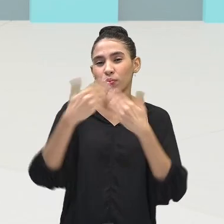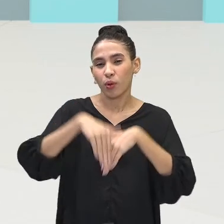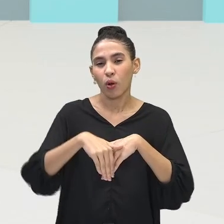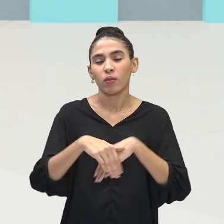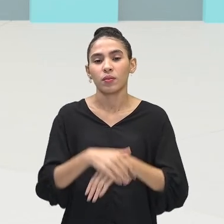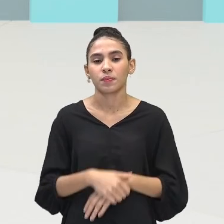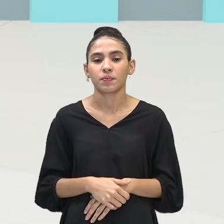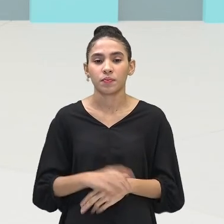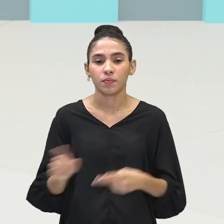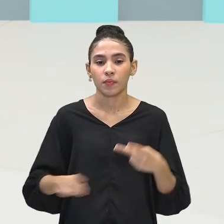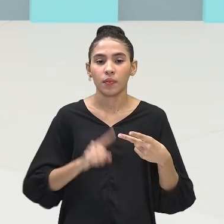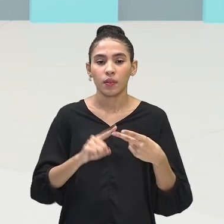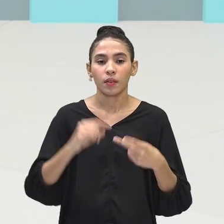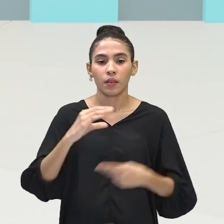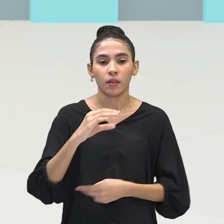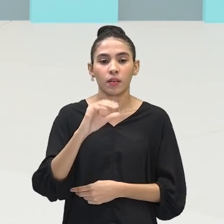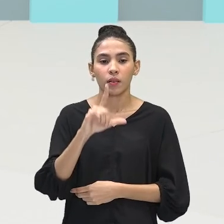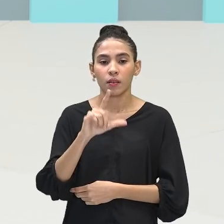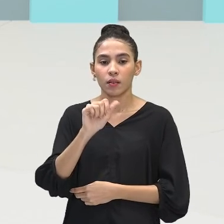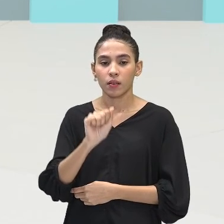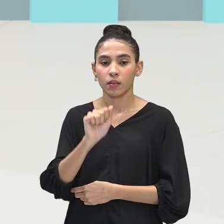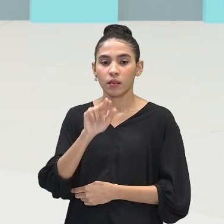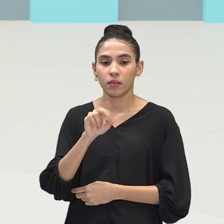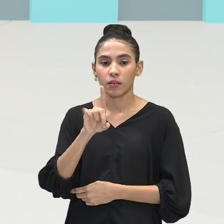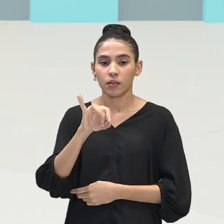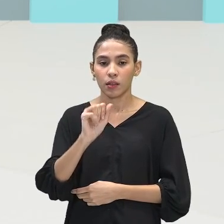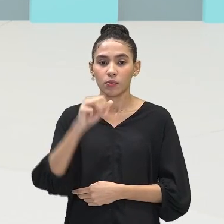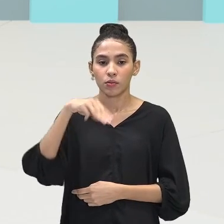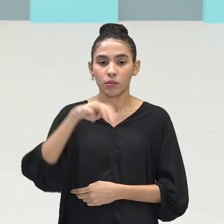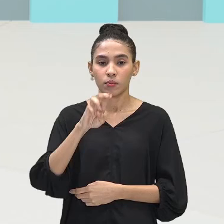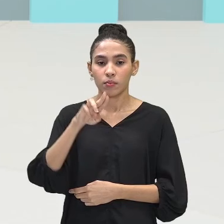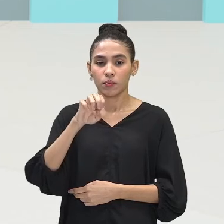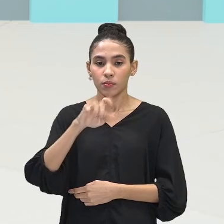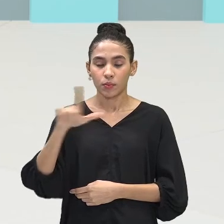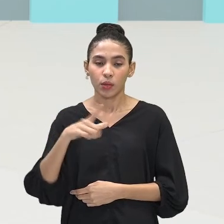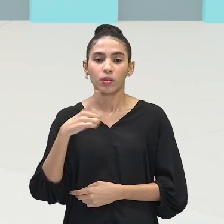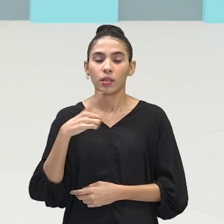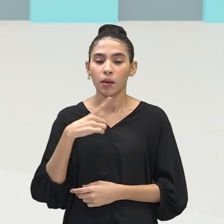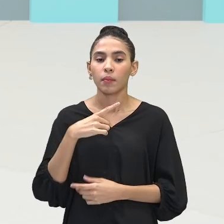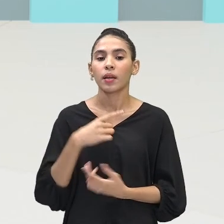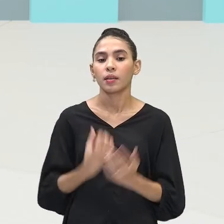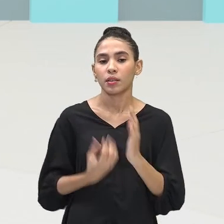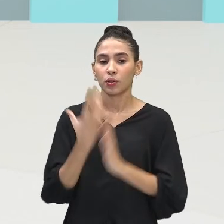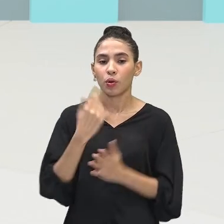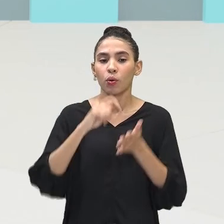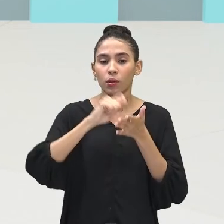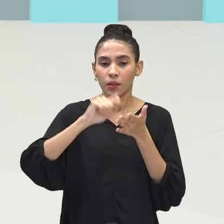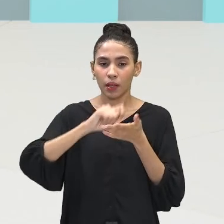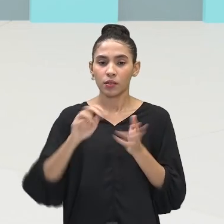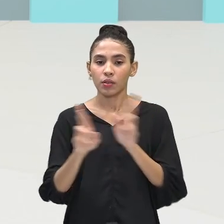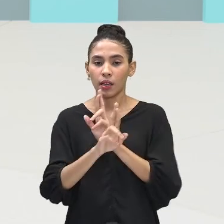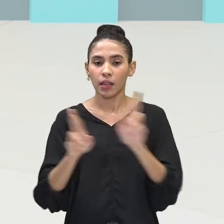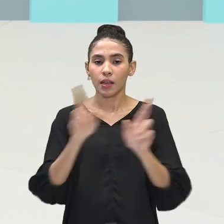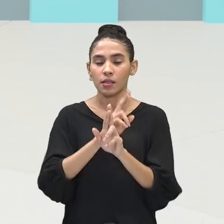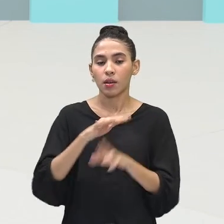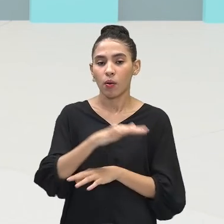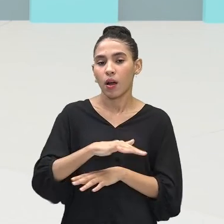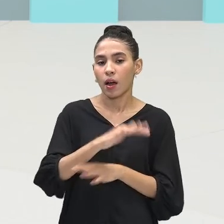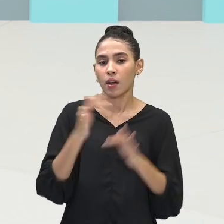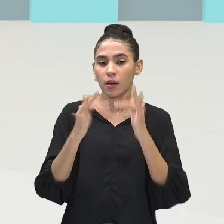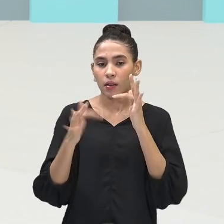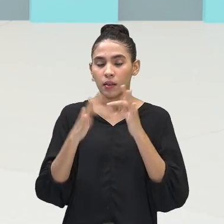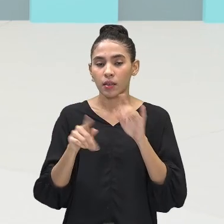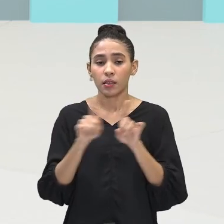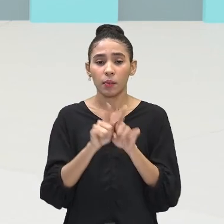vimos o Cláudio Manuel da Costa, que também fez textos relacionados a isso e era um grande amigo de Tomás